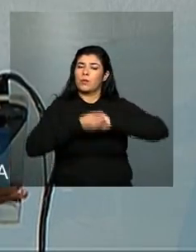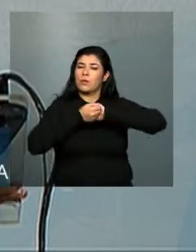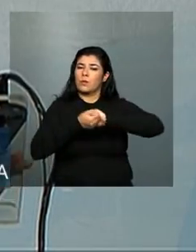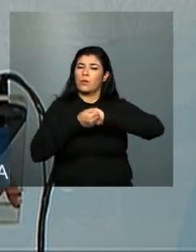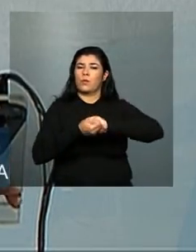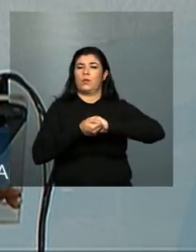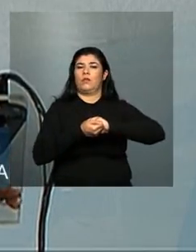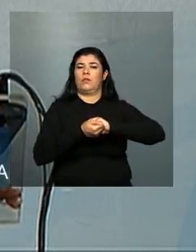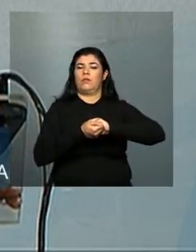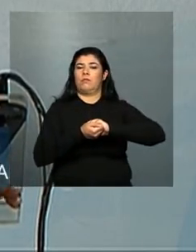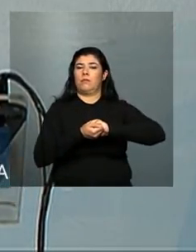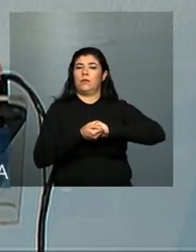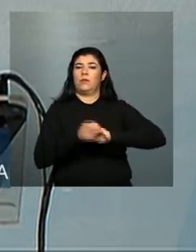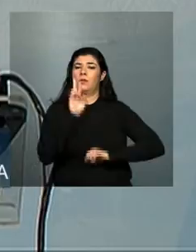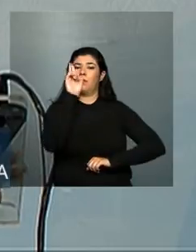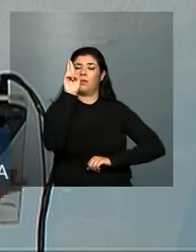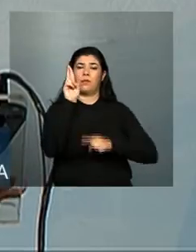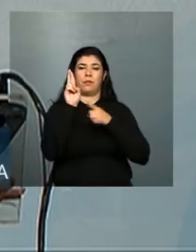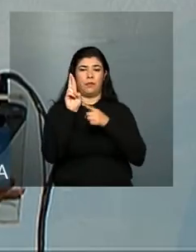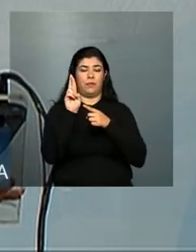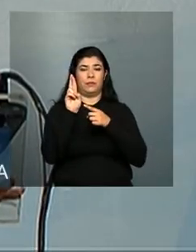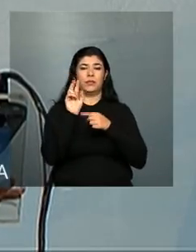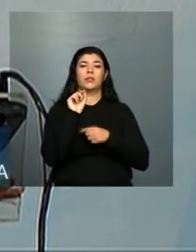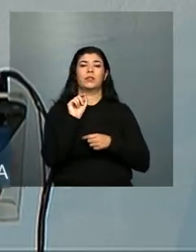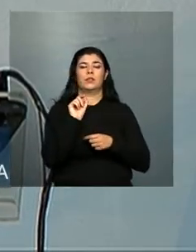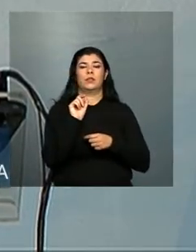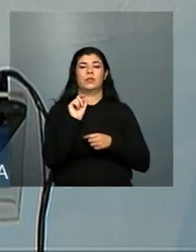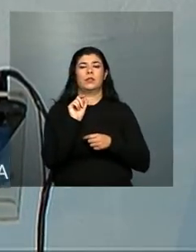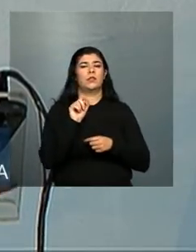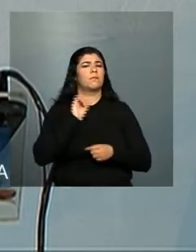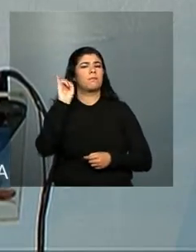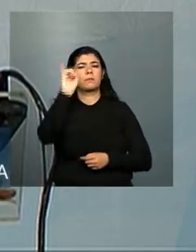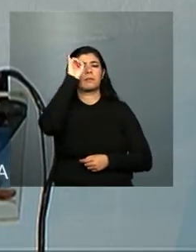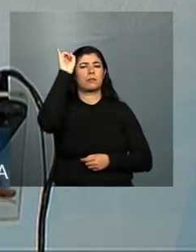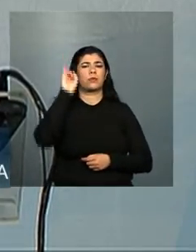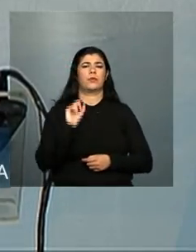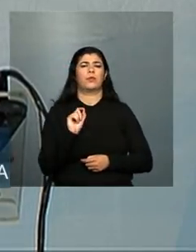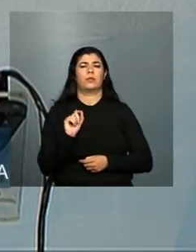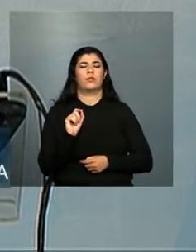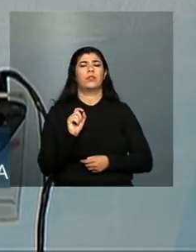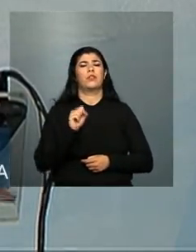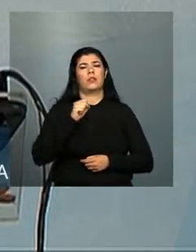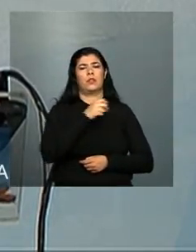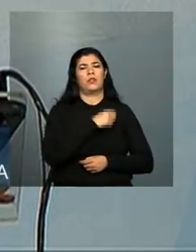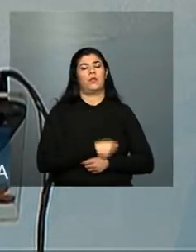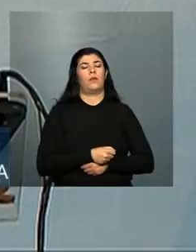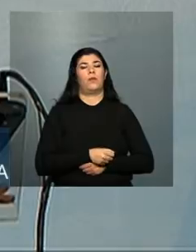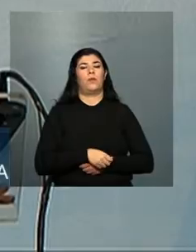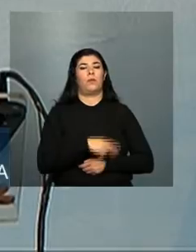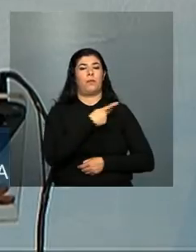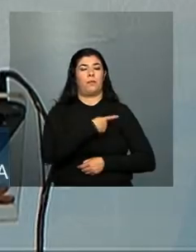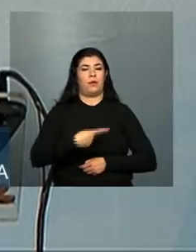cumprimentar aqui um representante muito importante, presidente da Assembleia